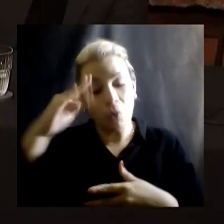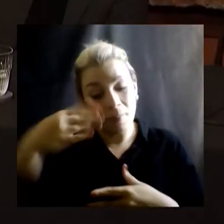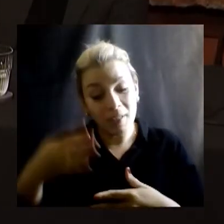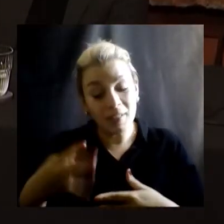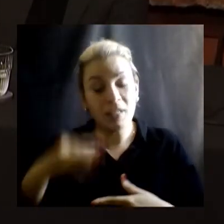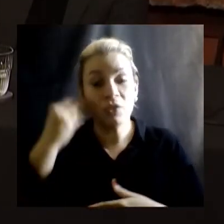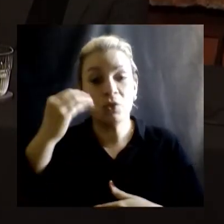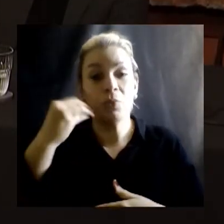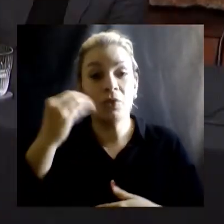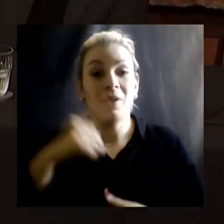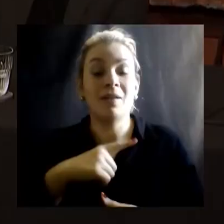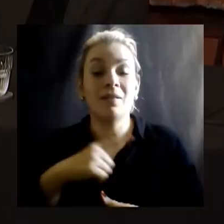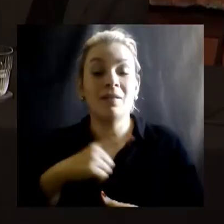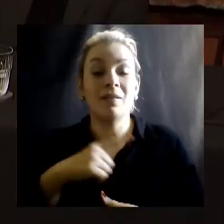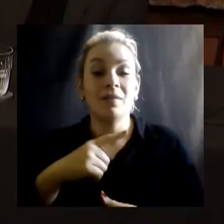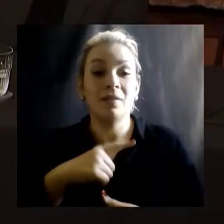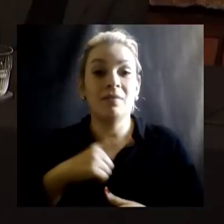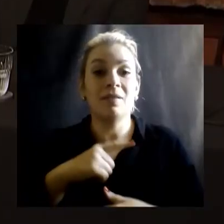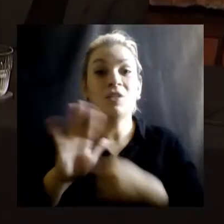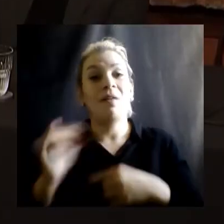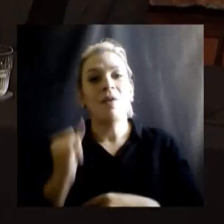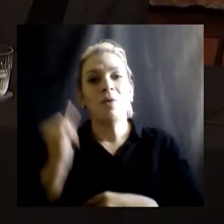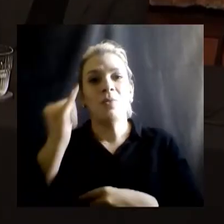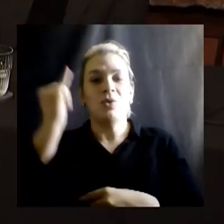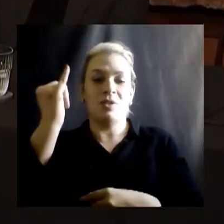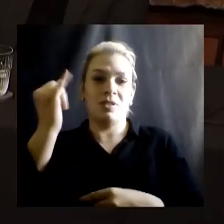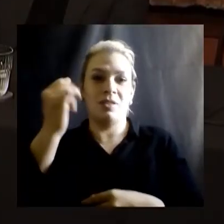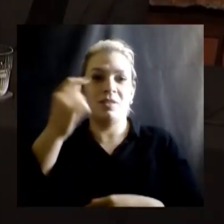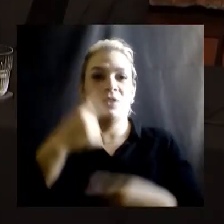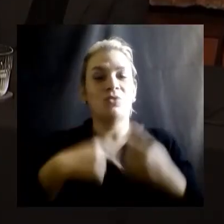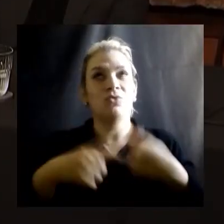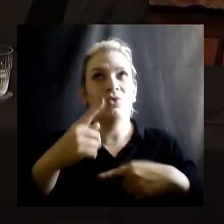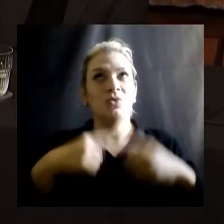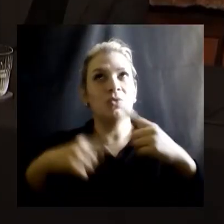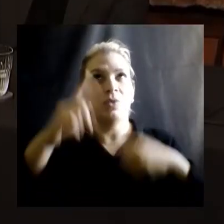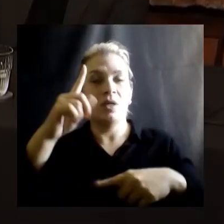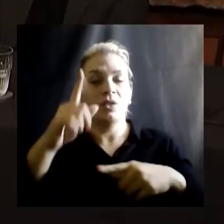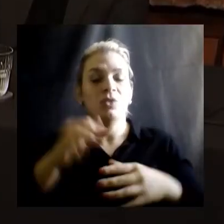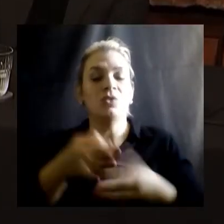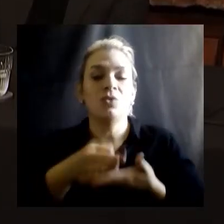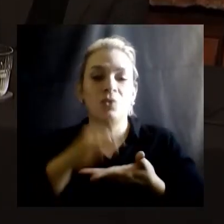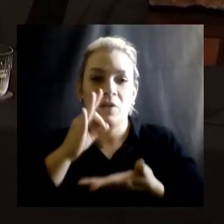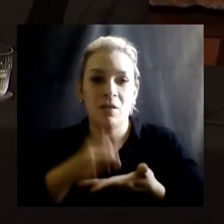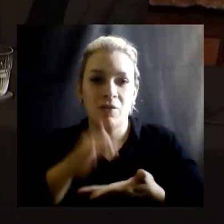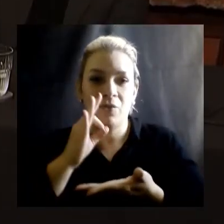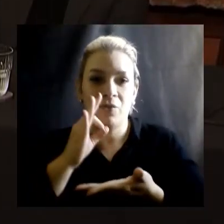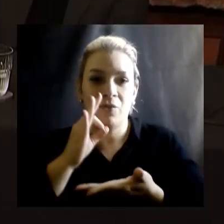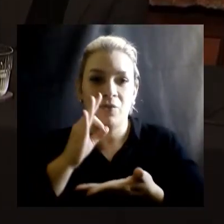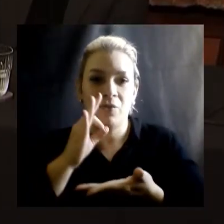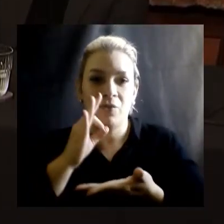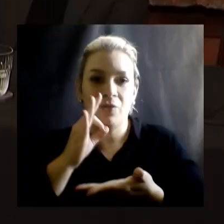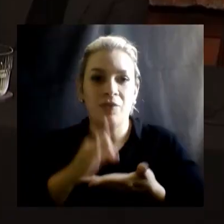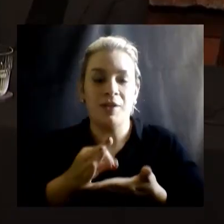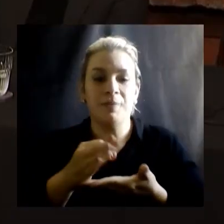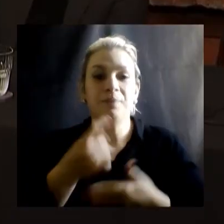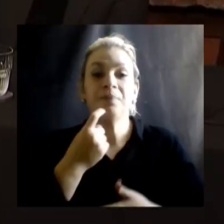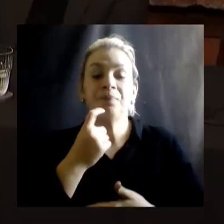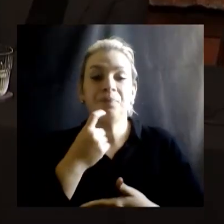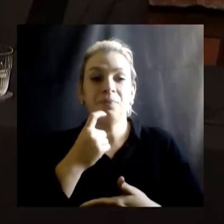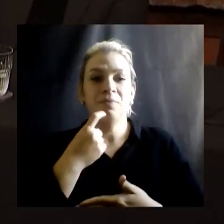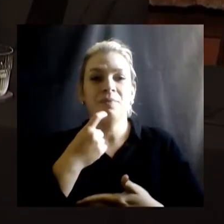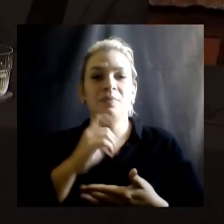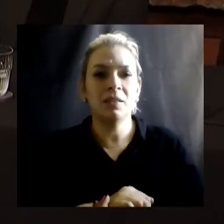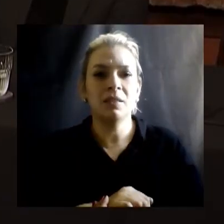ciência pública para o desenvolvimento do setor cafeeiro brasileiro. Campinas abriga uma das mais importantes instituições de pesquisa agrícola